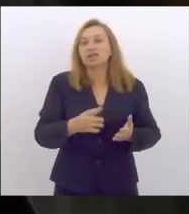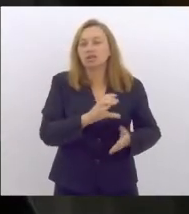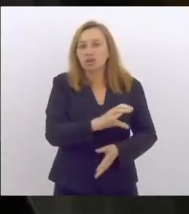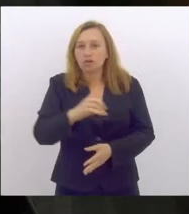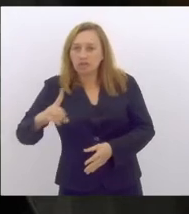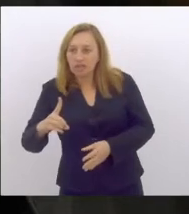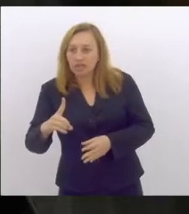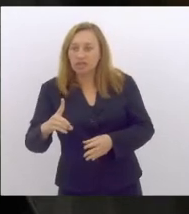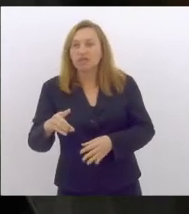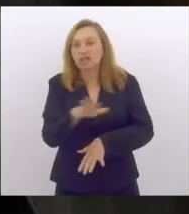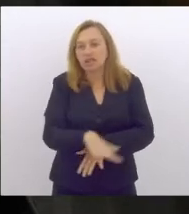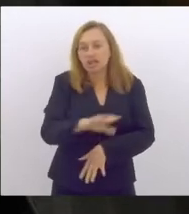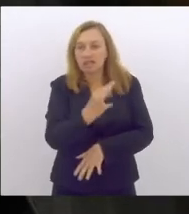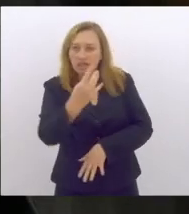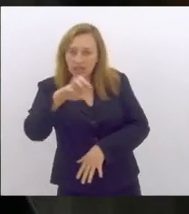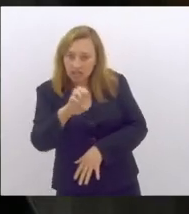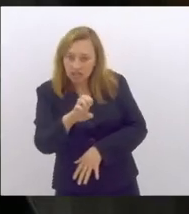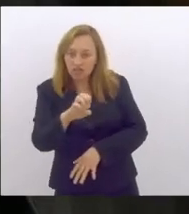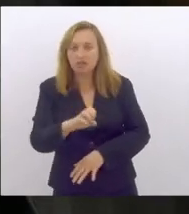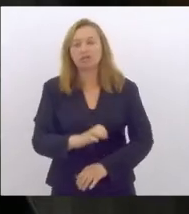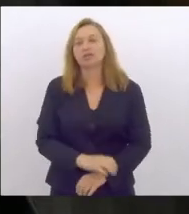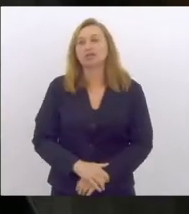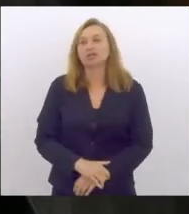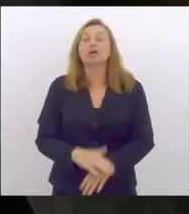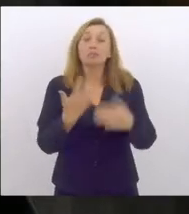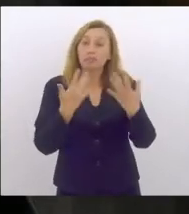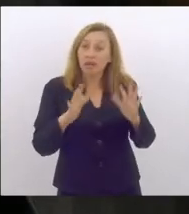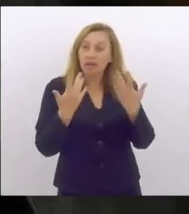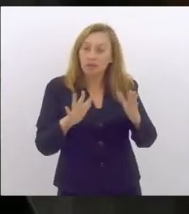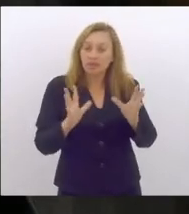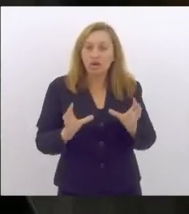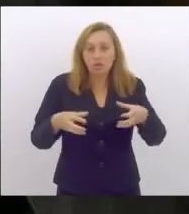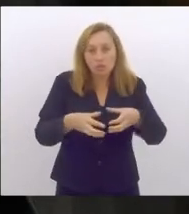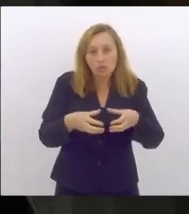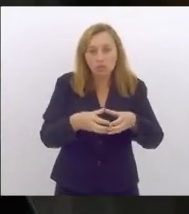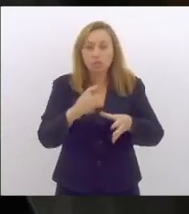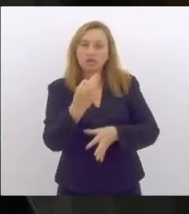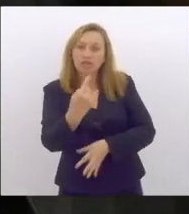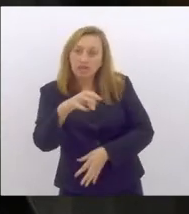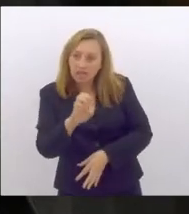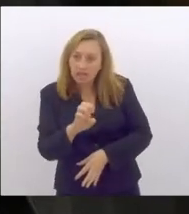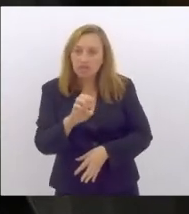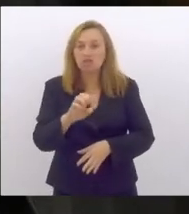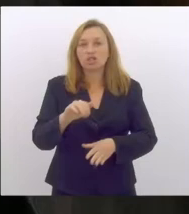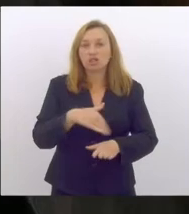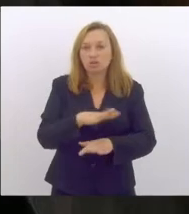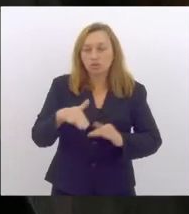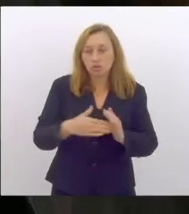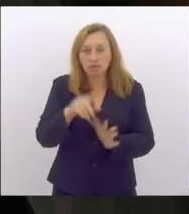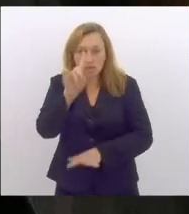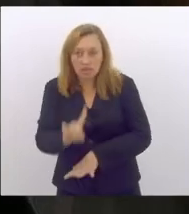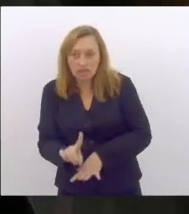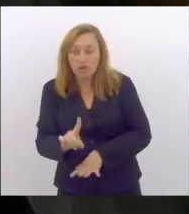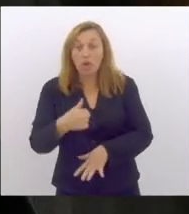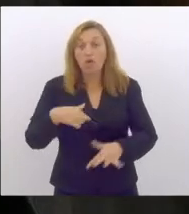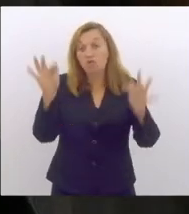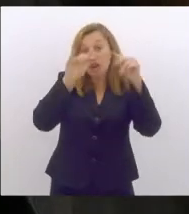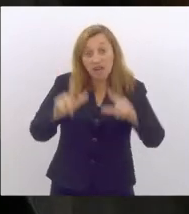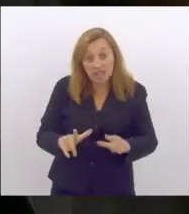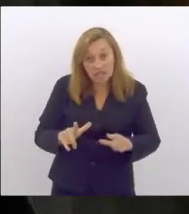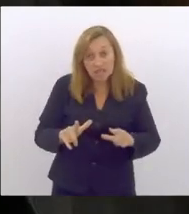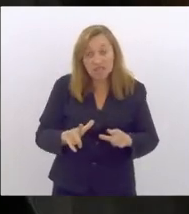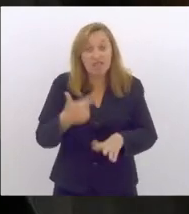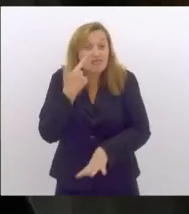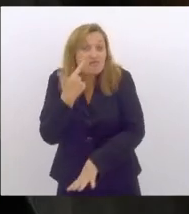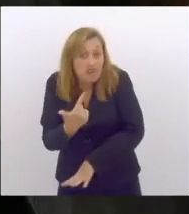designada para dirigir o programa criança na creche saudades equipes das creches das direções enfim que muito feliz em